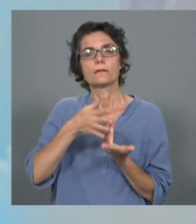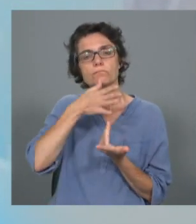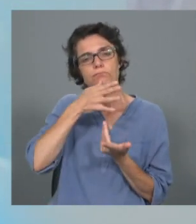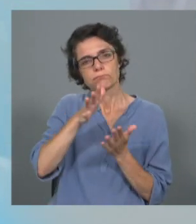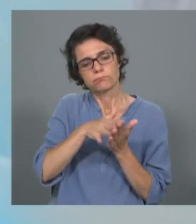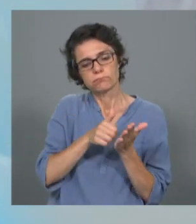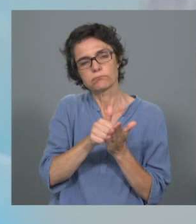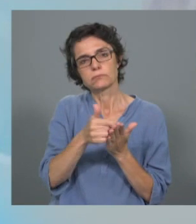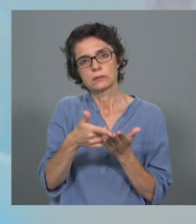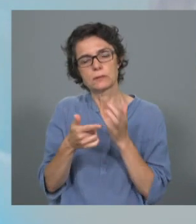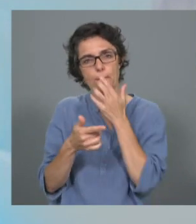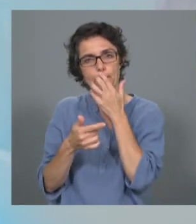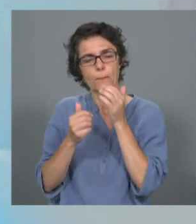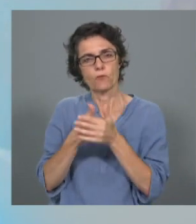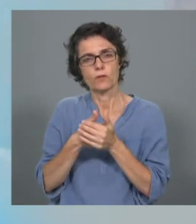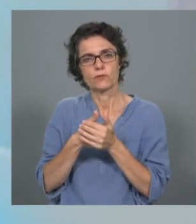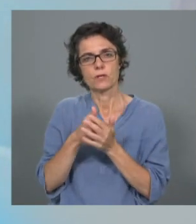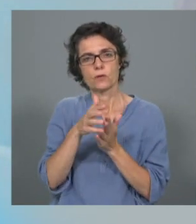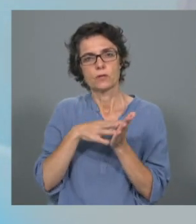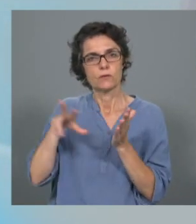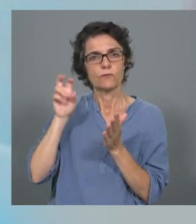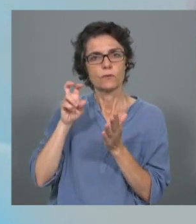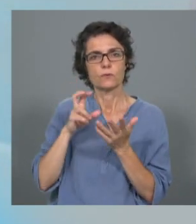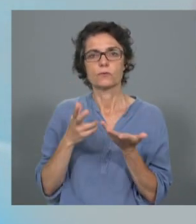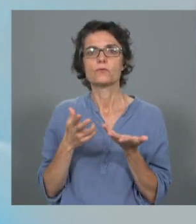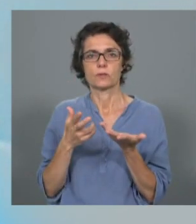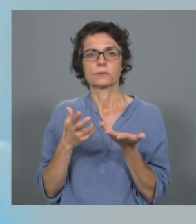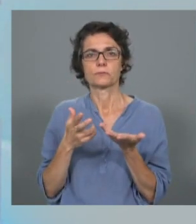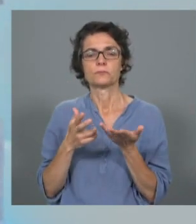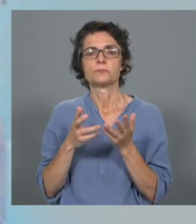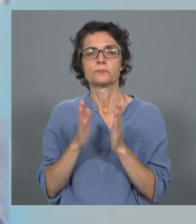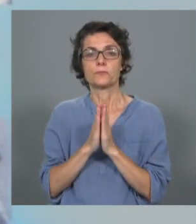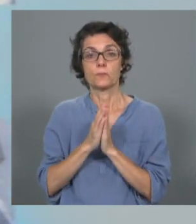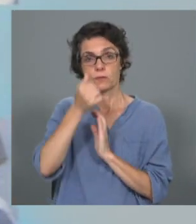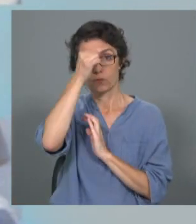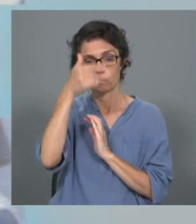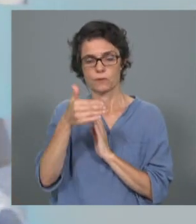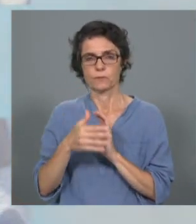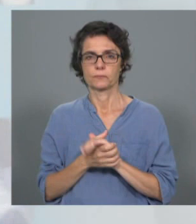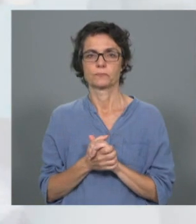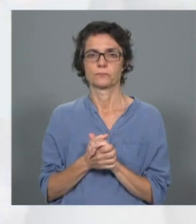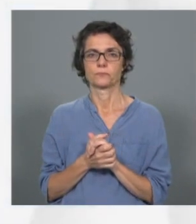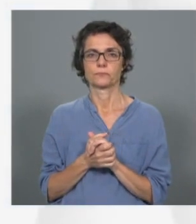Evangelho, começando por escutar o texto que vai ser lido nas missas deste domingo.